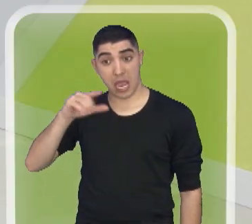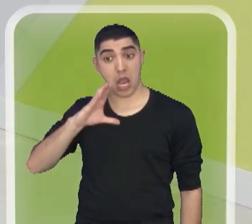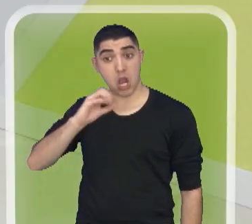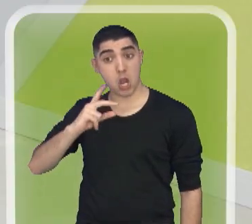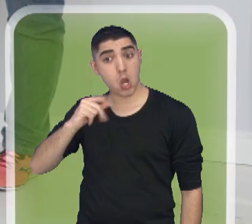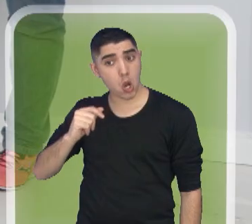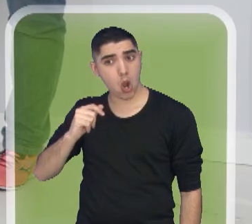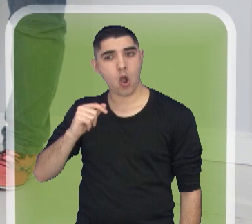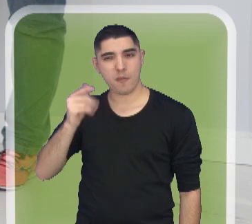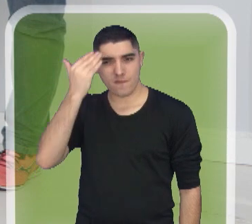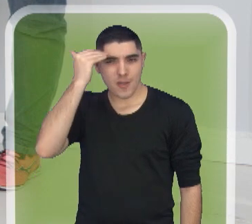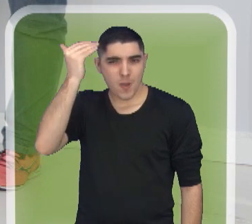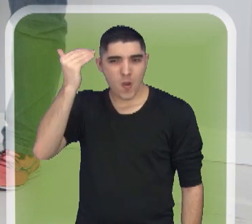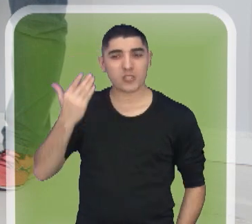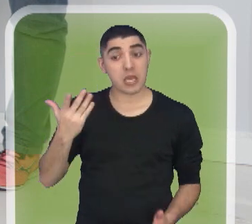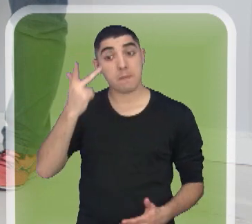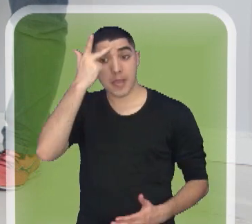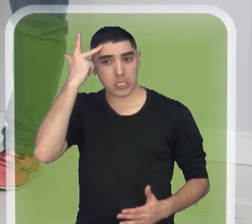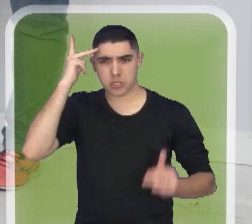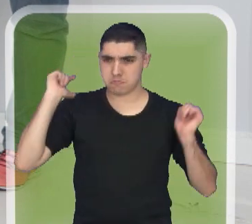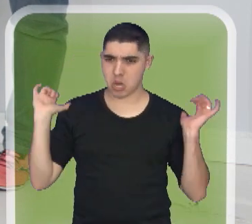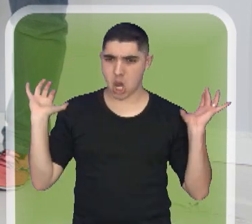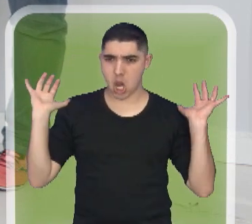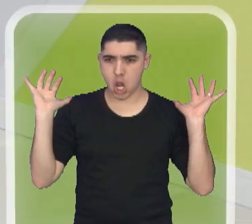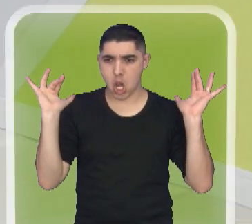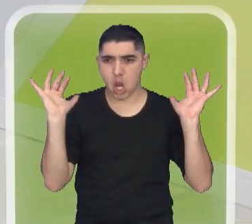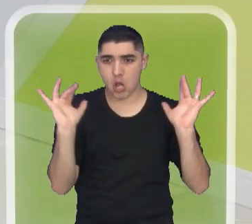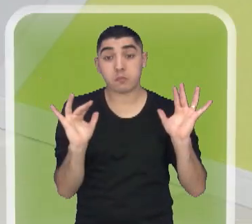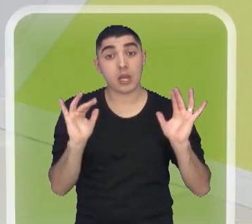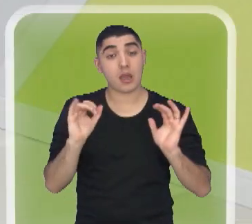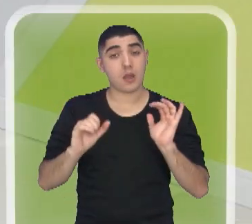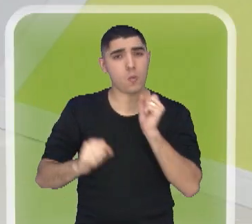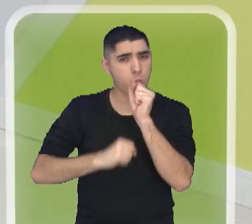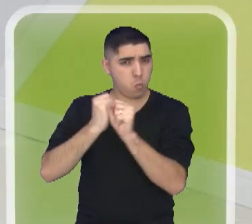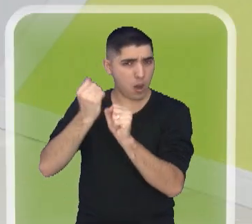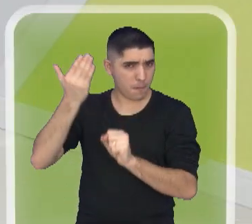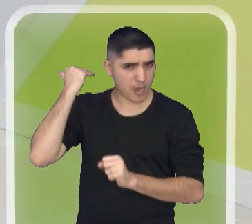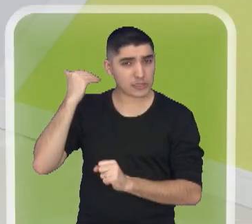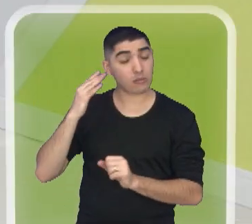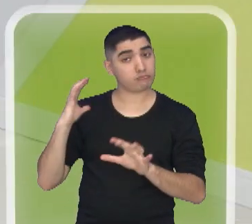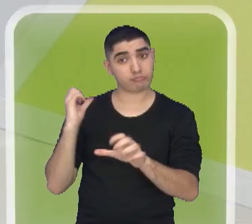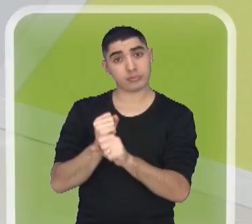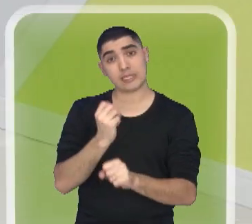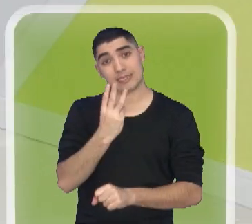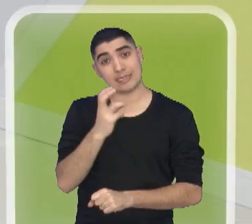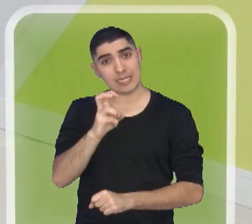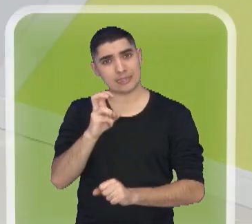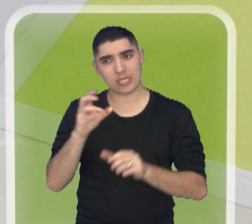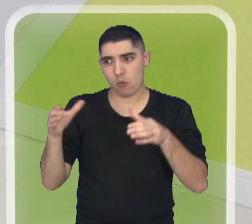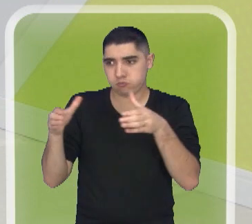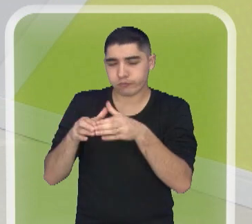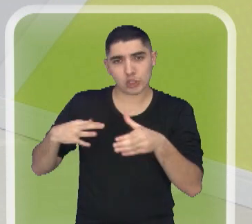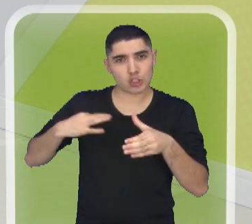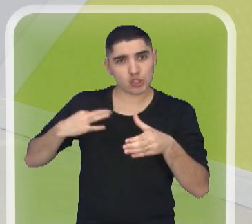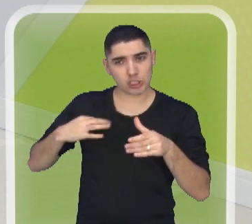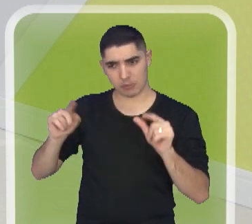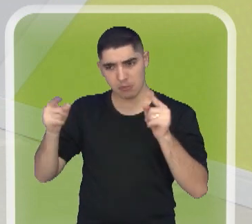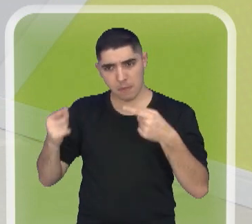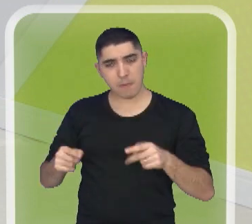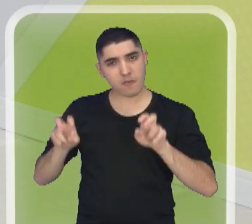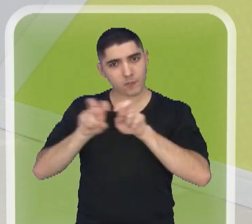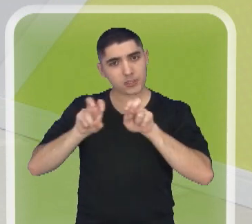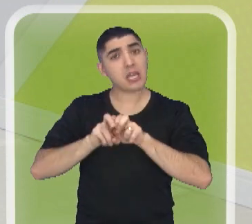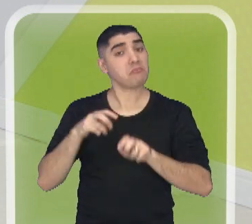são bacanas, né? Reúne muita gente. Tivemos 35 times na temporada passada, ano passado. Esse ano tem mais times. Eu achei legal essa mudança,